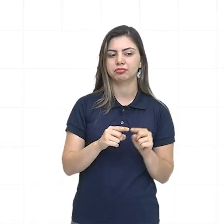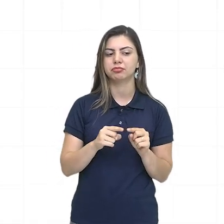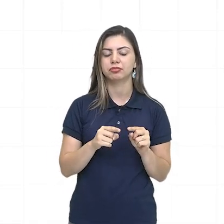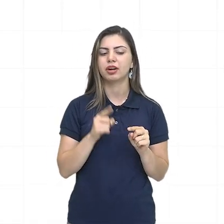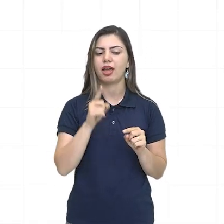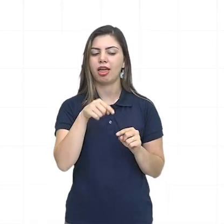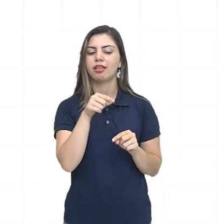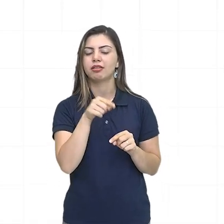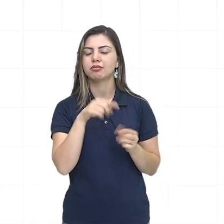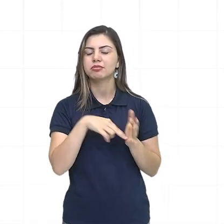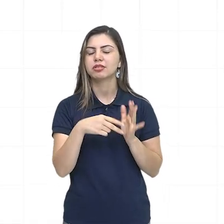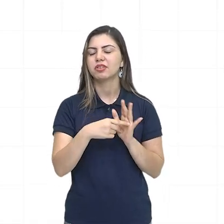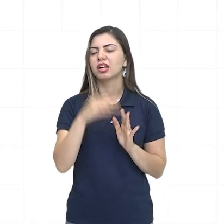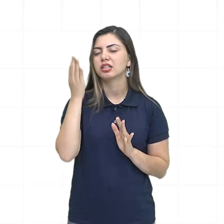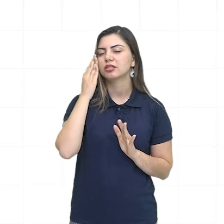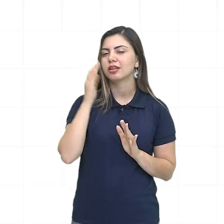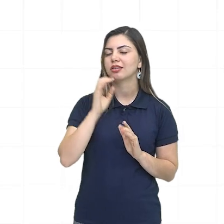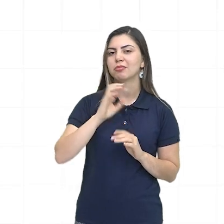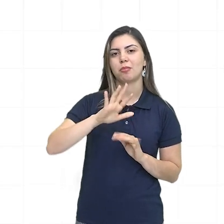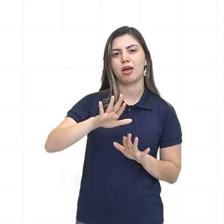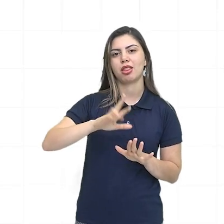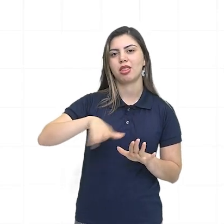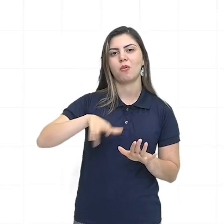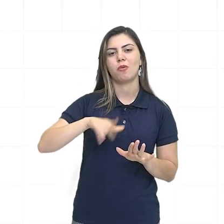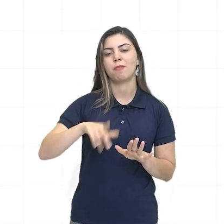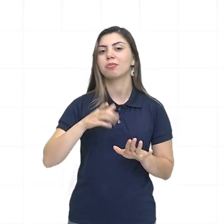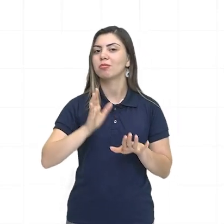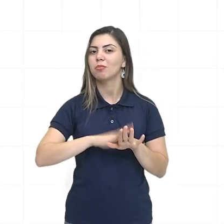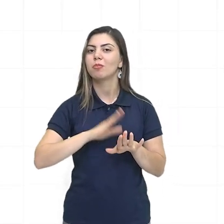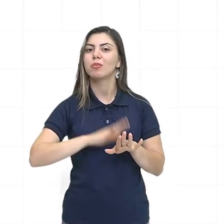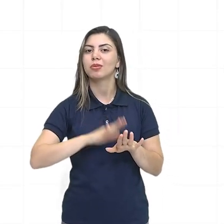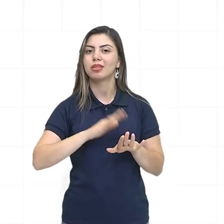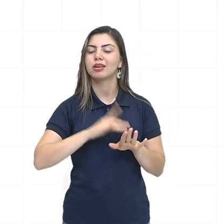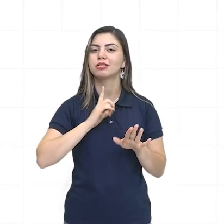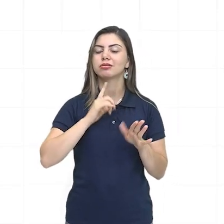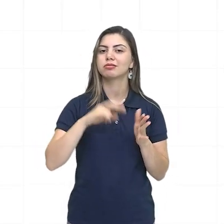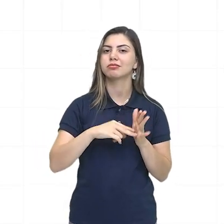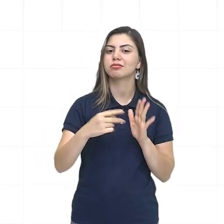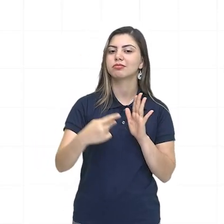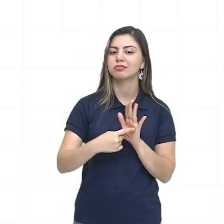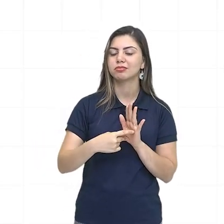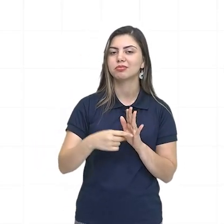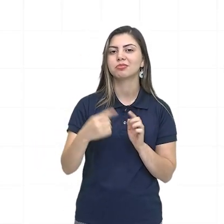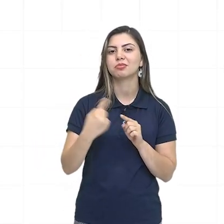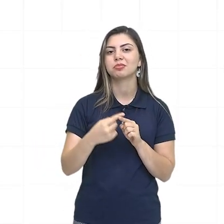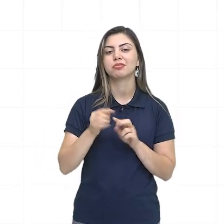símbolo, mas o seu significado interior,